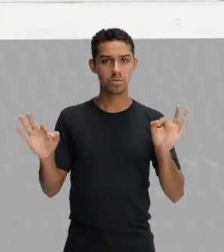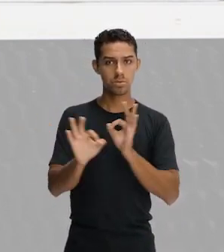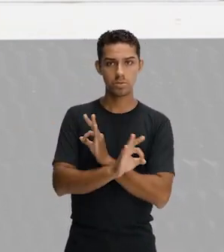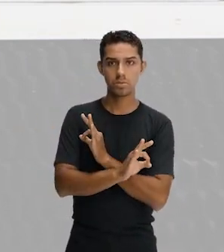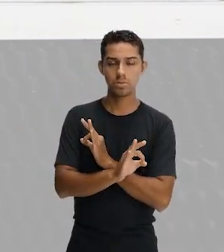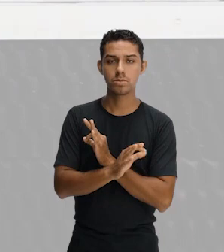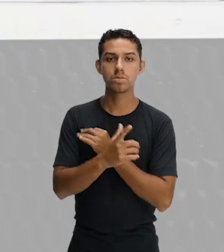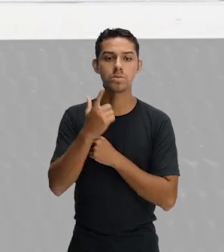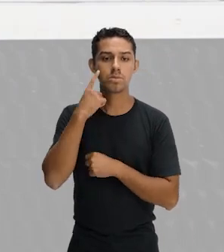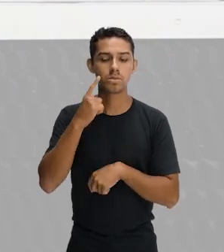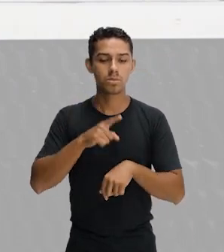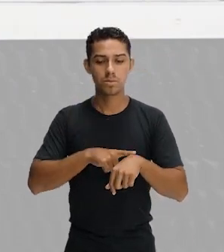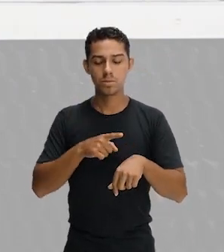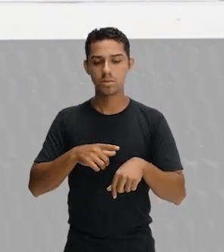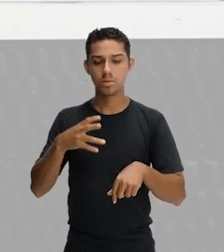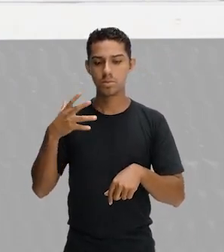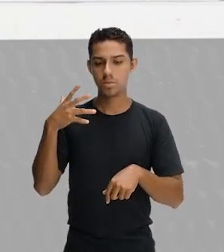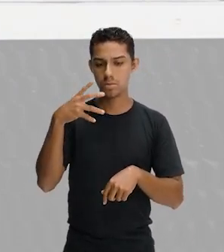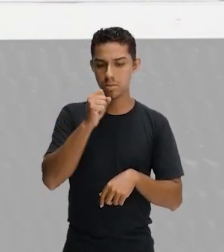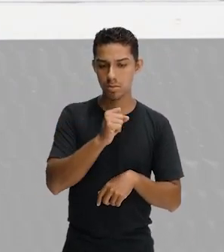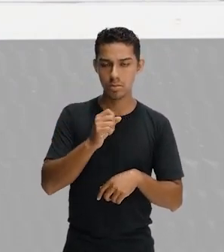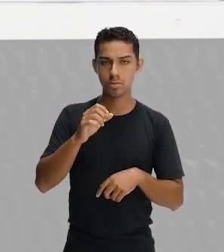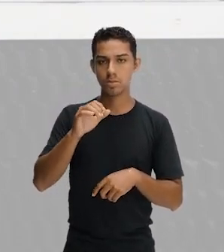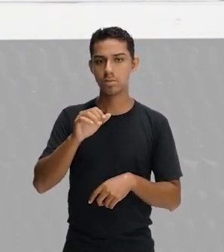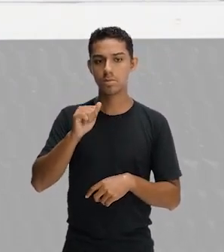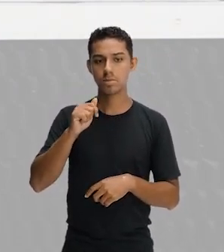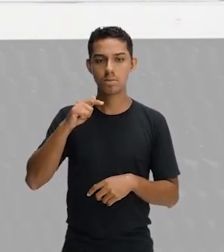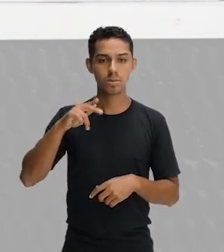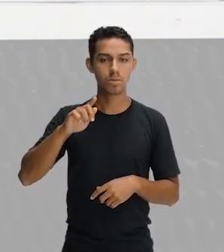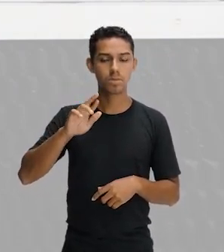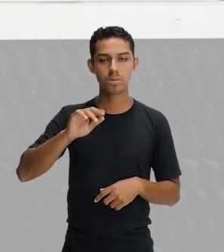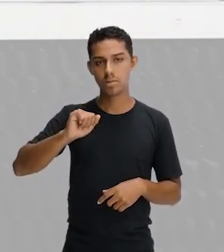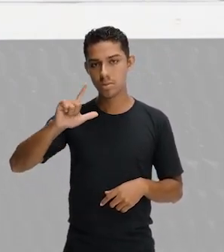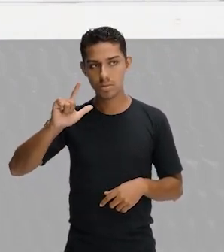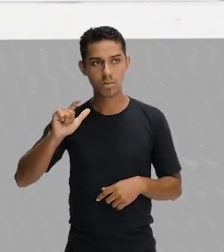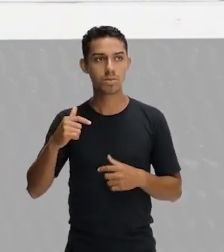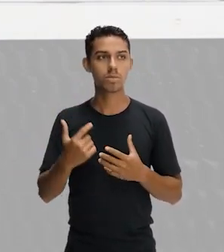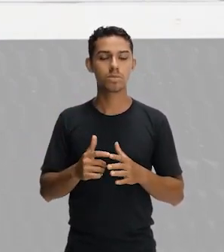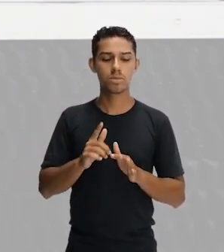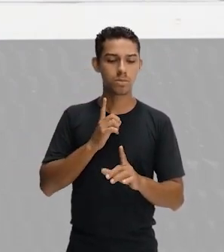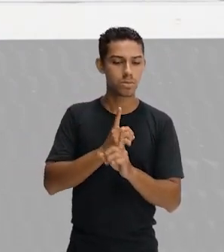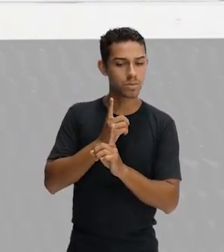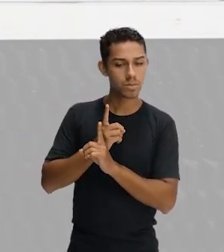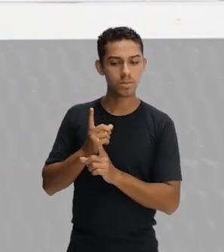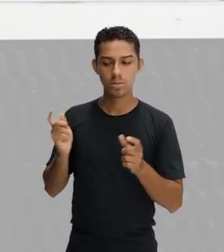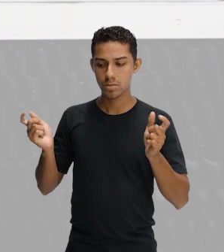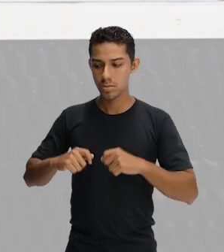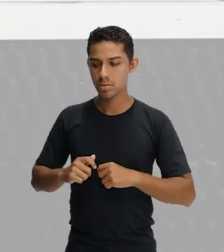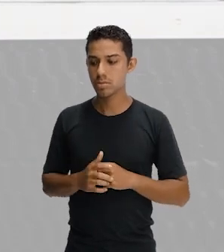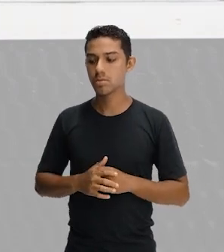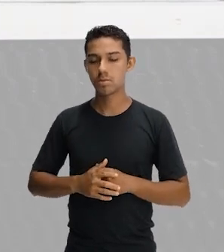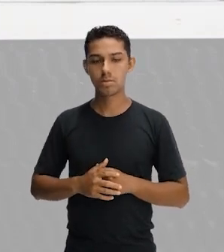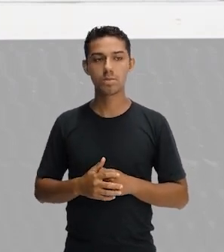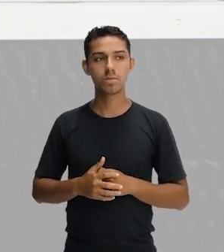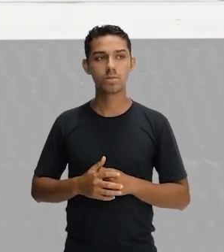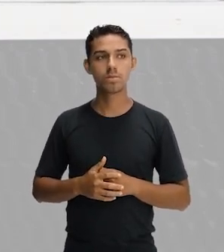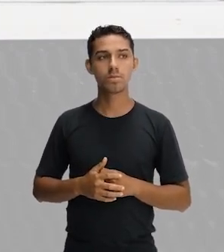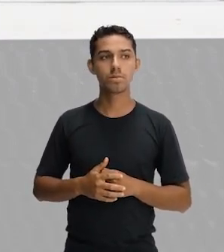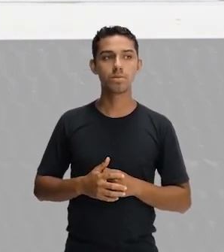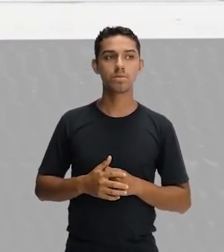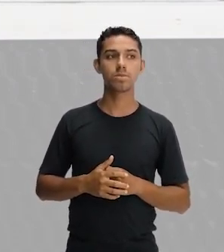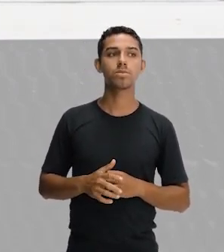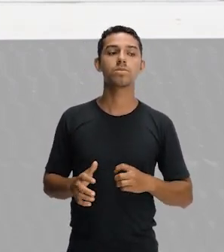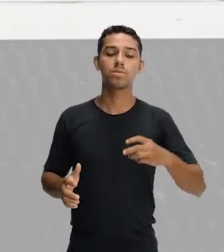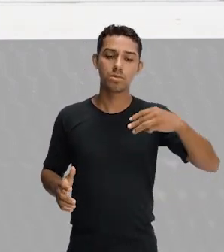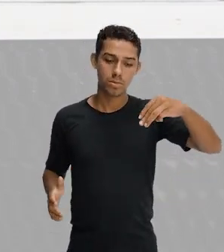eu também não tenho velocidade angular, mas a gente pode encontrar. É muito simples. Momento de inércia, né, é